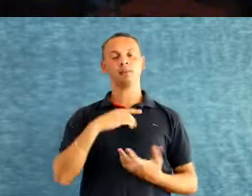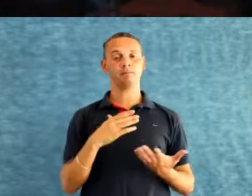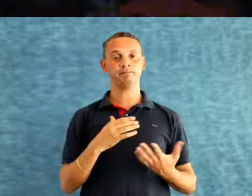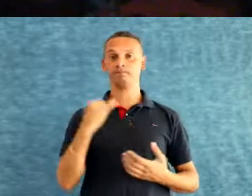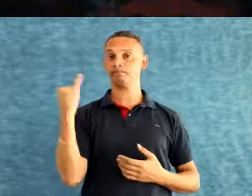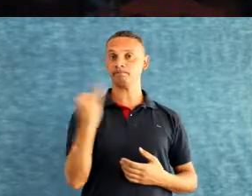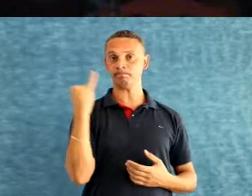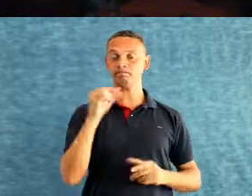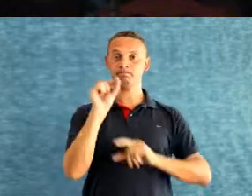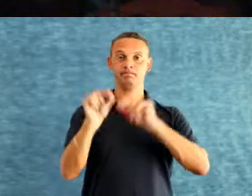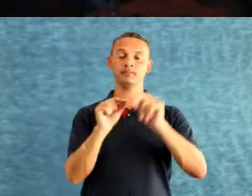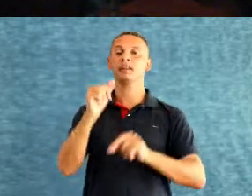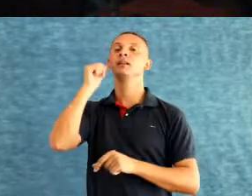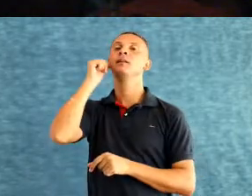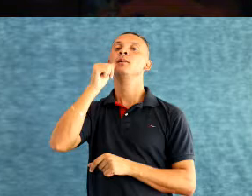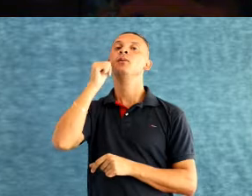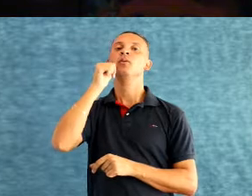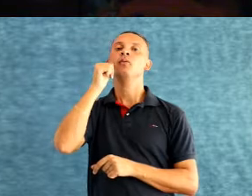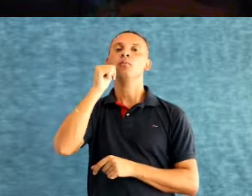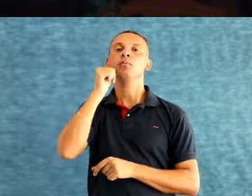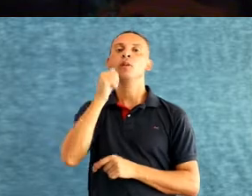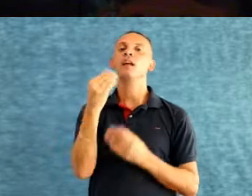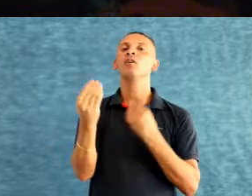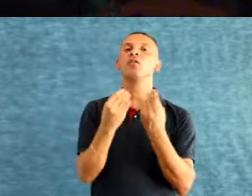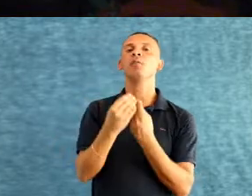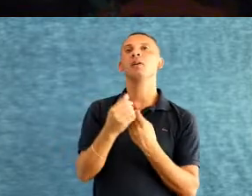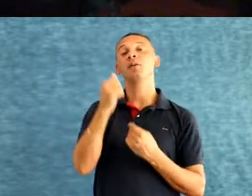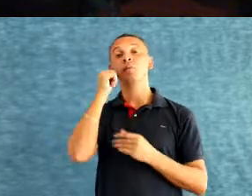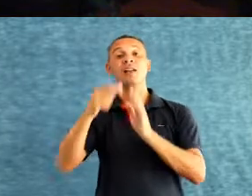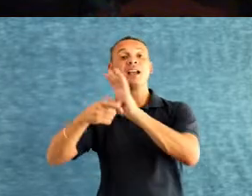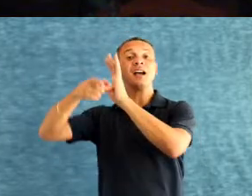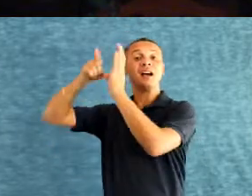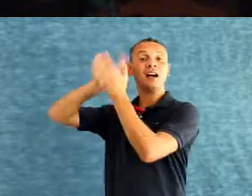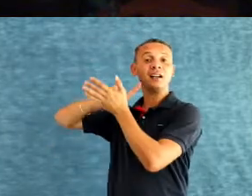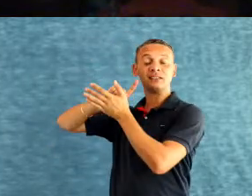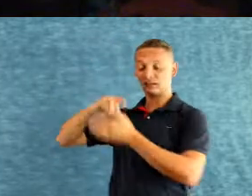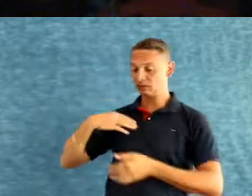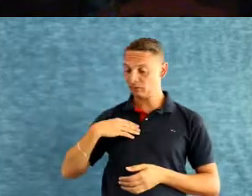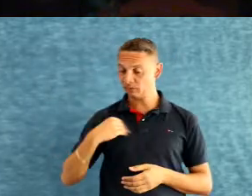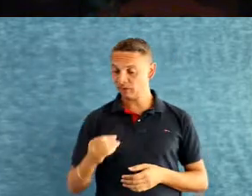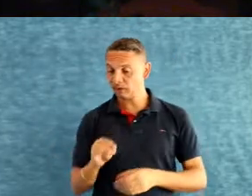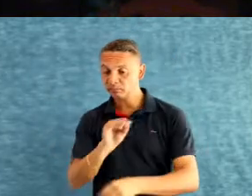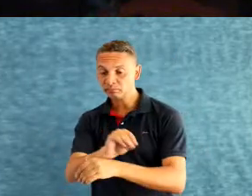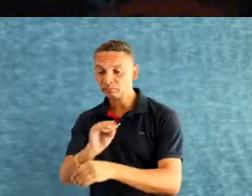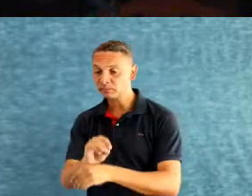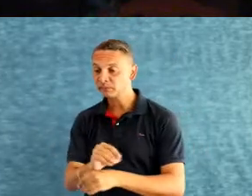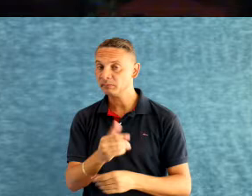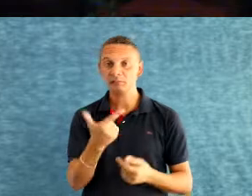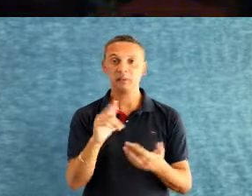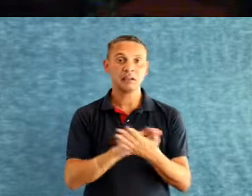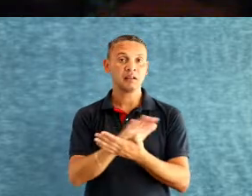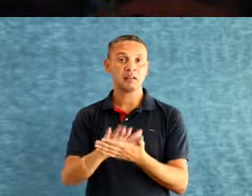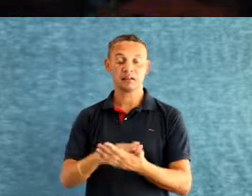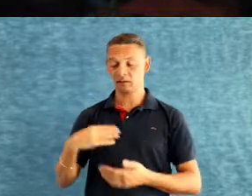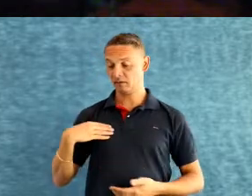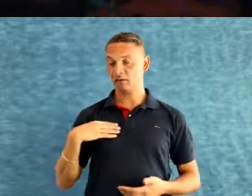momento, que a mulher burguesa, nesse momento, não se envolvia com a criação dos filhos, não tinha nenhum papel. Tinha os